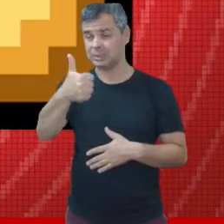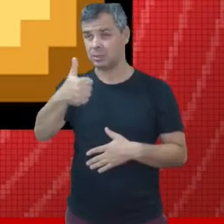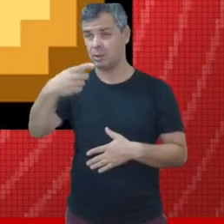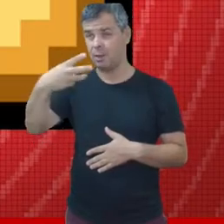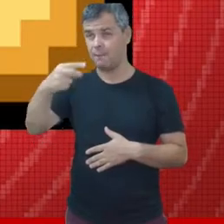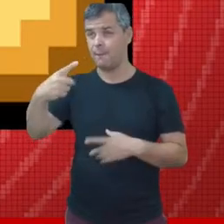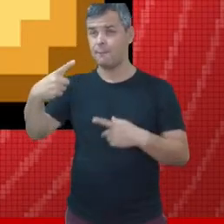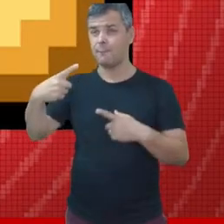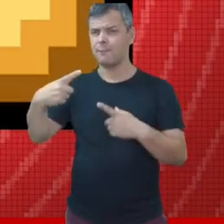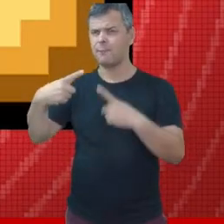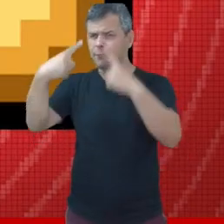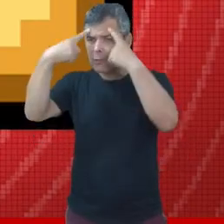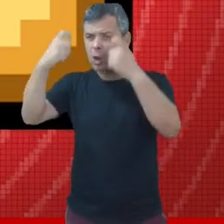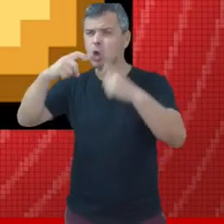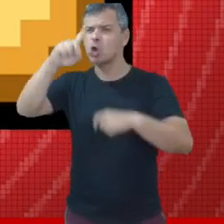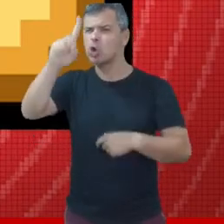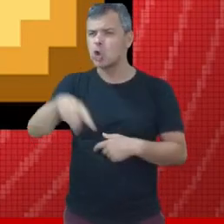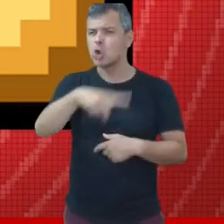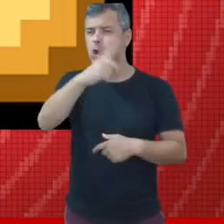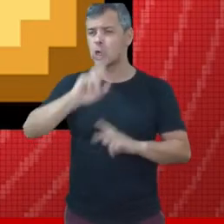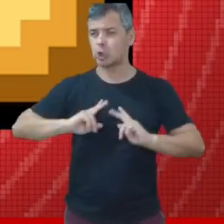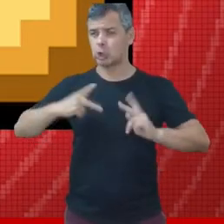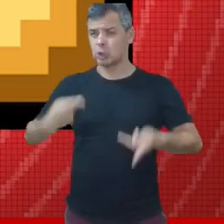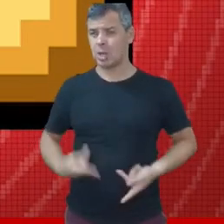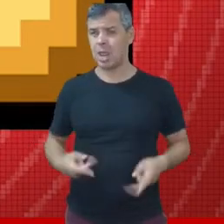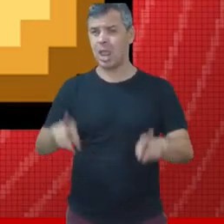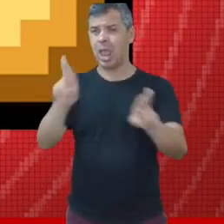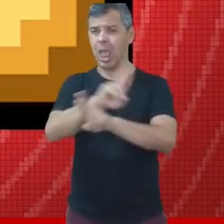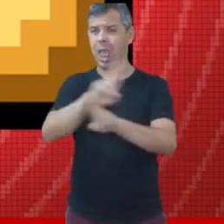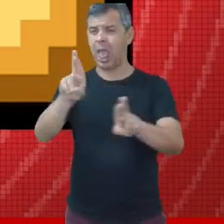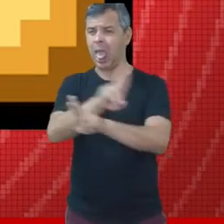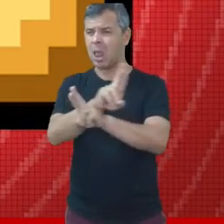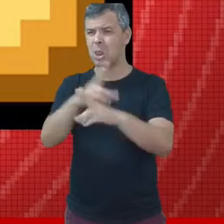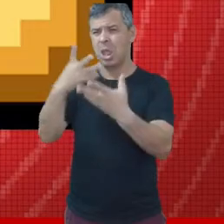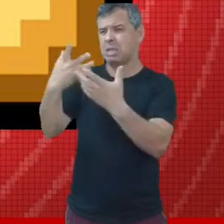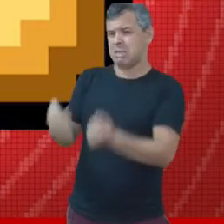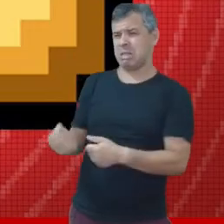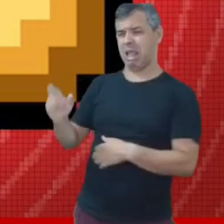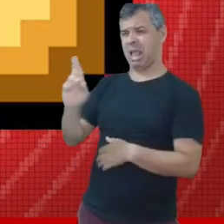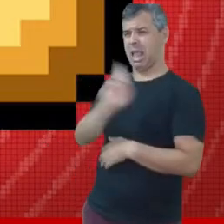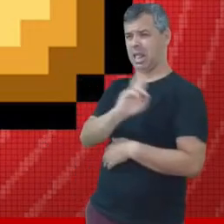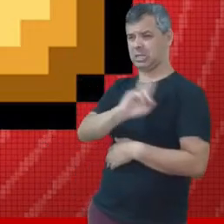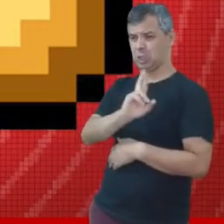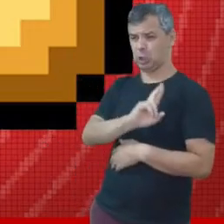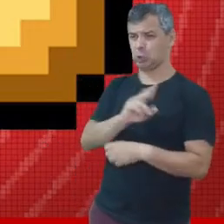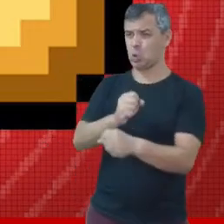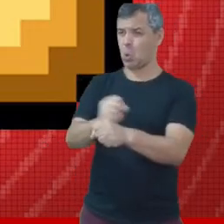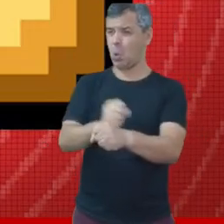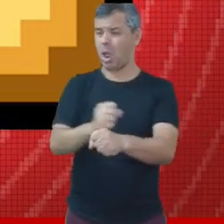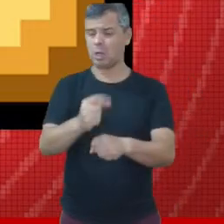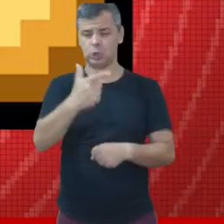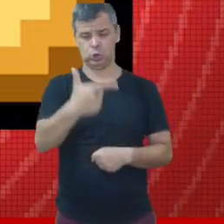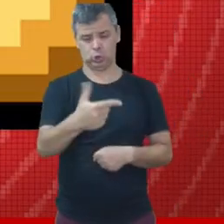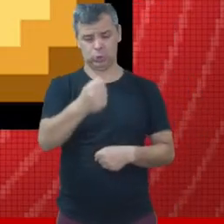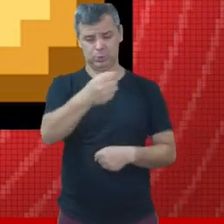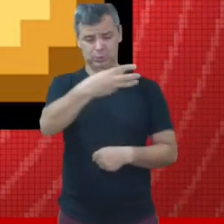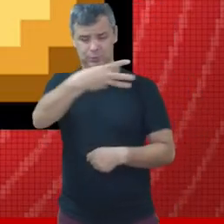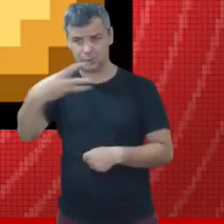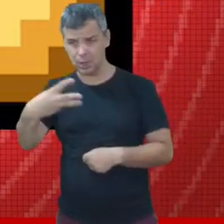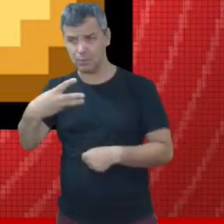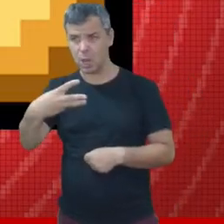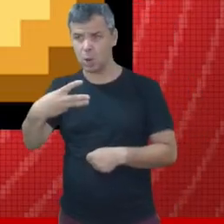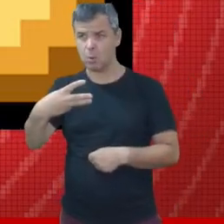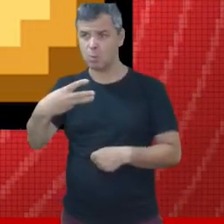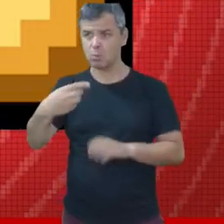2.124 violações de direitos humanos relacionadas à intolerância religiosa em 2023. O número divulgado pelo